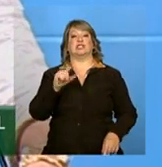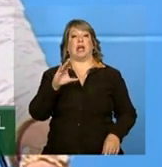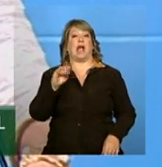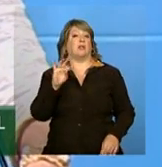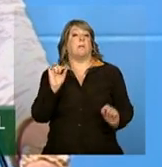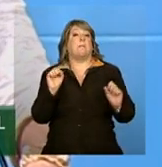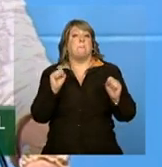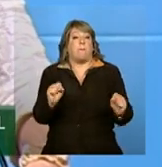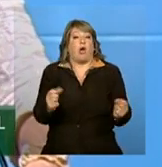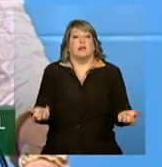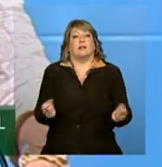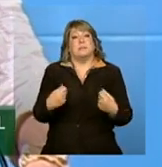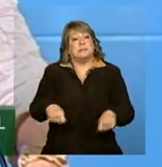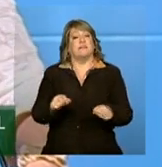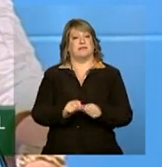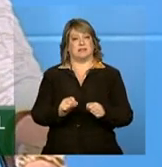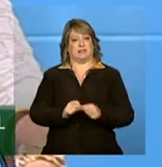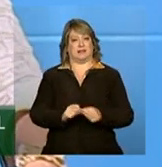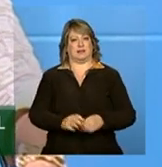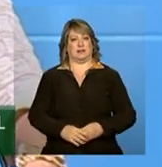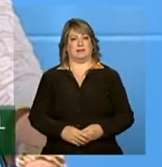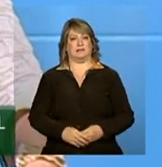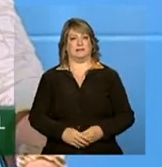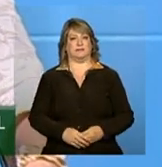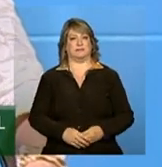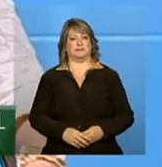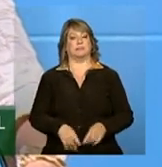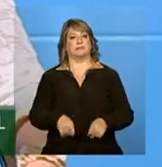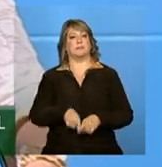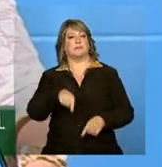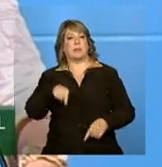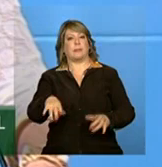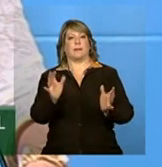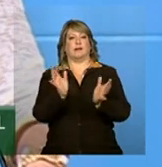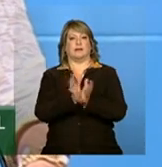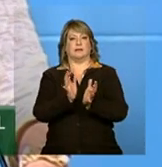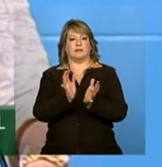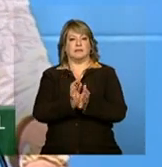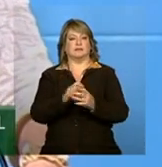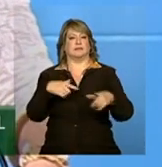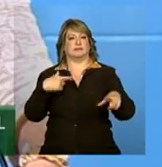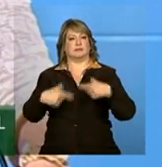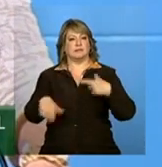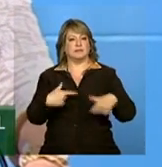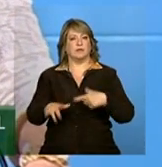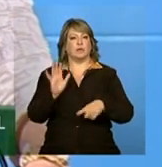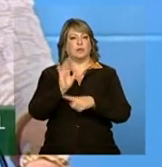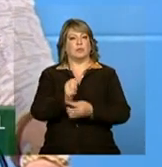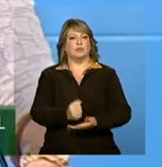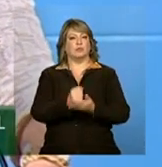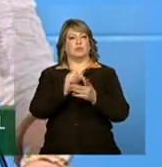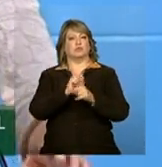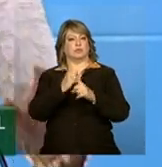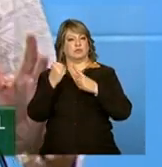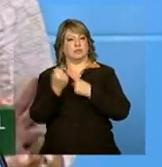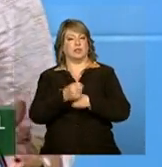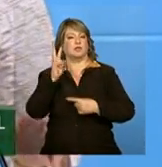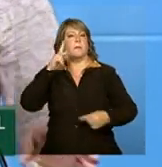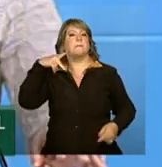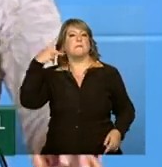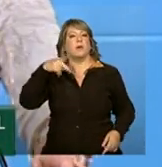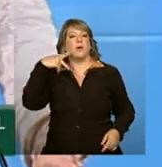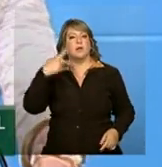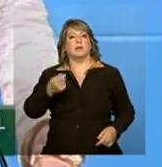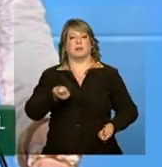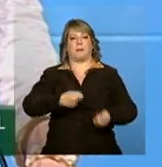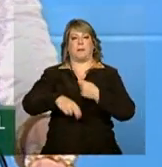fazer. Além de ações no ramo da legislação, da educação, da proteção social e de políticas do mercado de